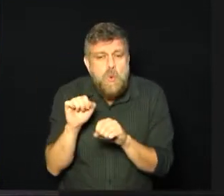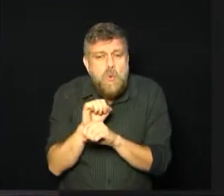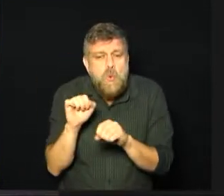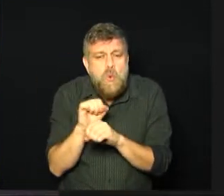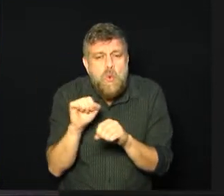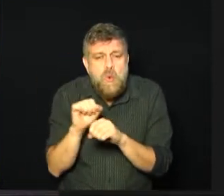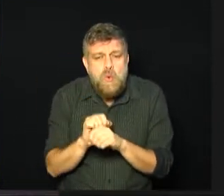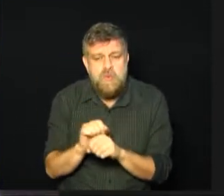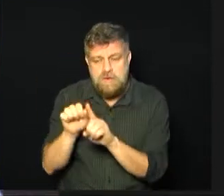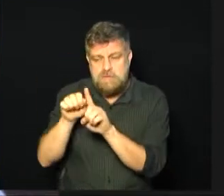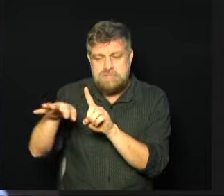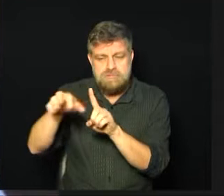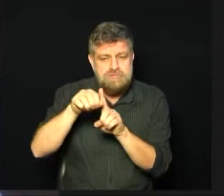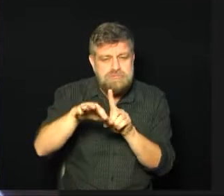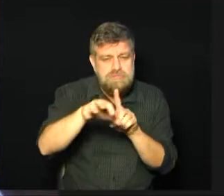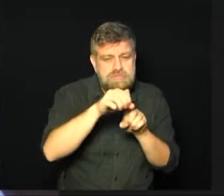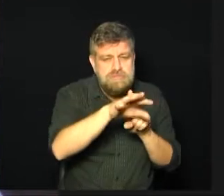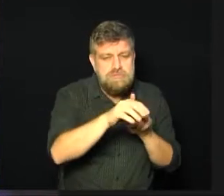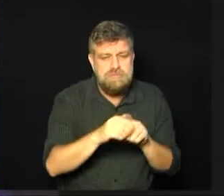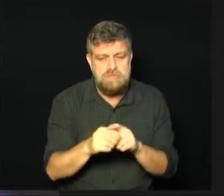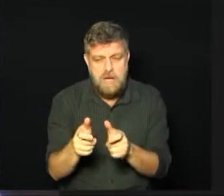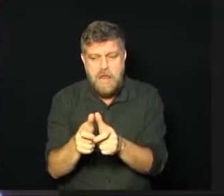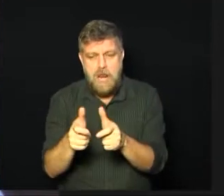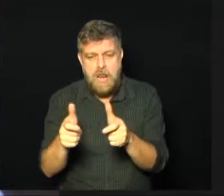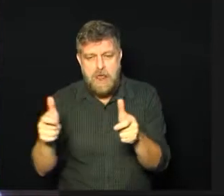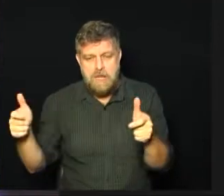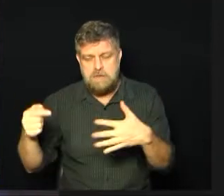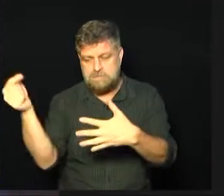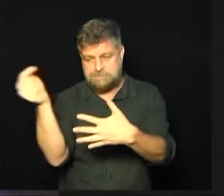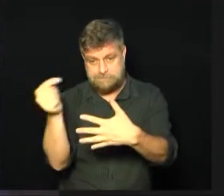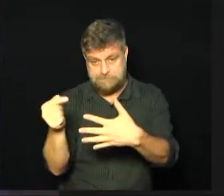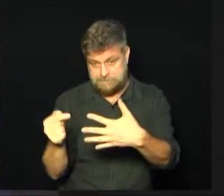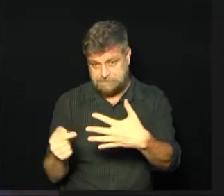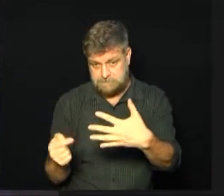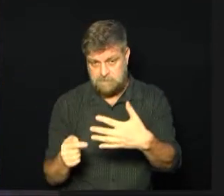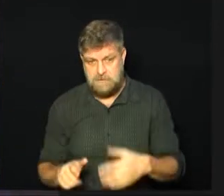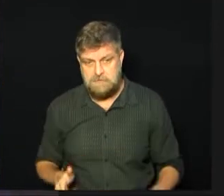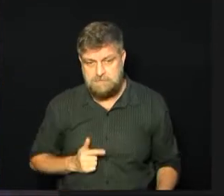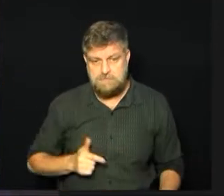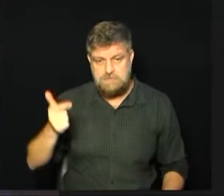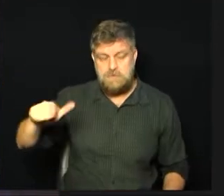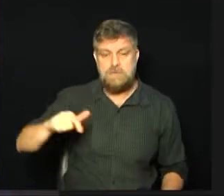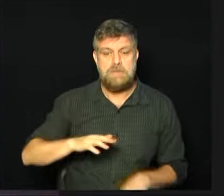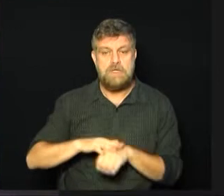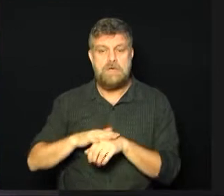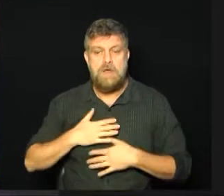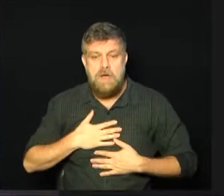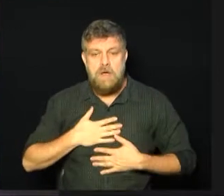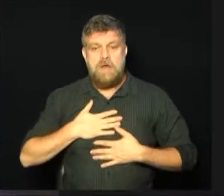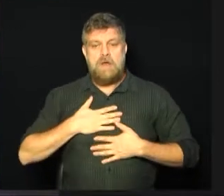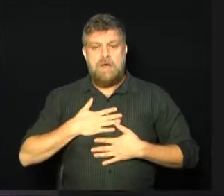facilita a transmissão em razão de uma série de fatores que, para outras doenças respiratórias, é